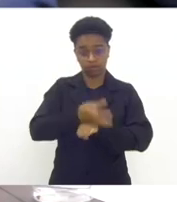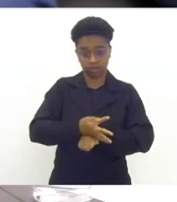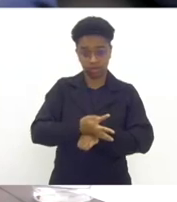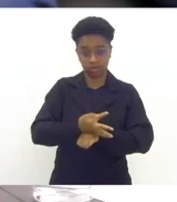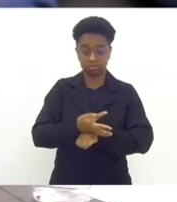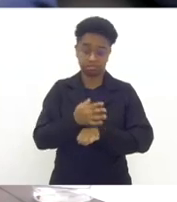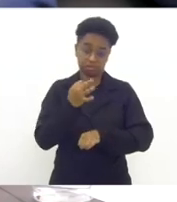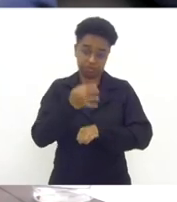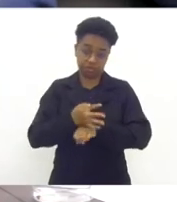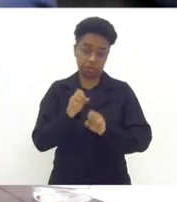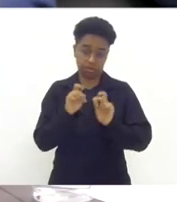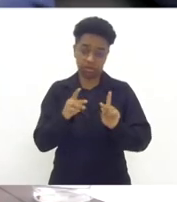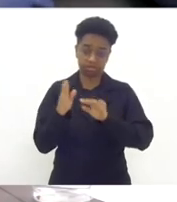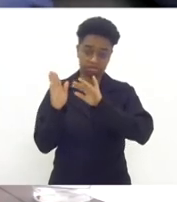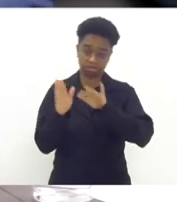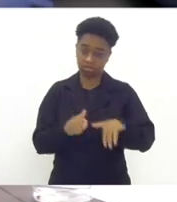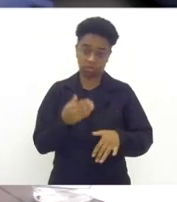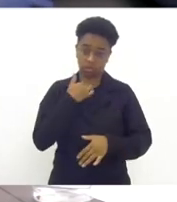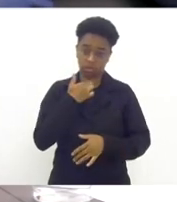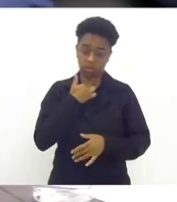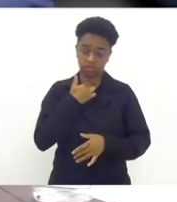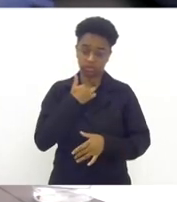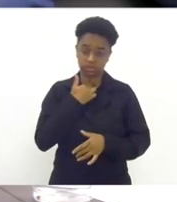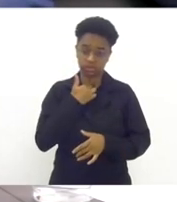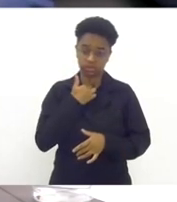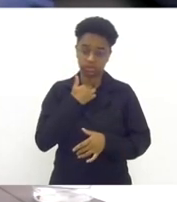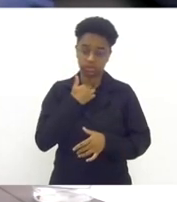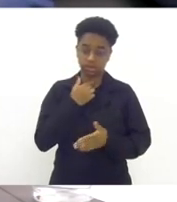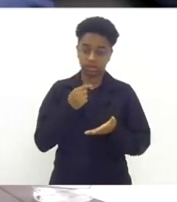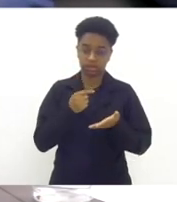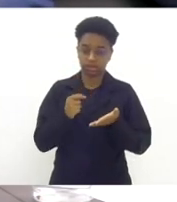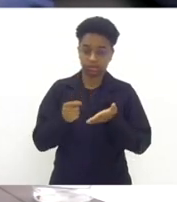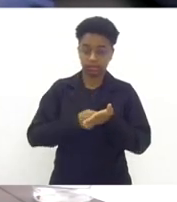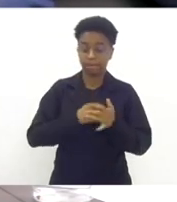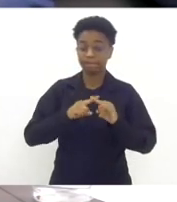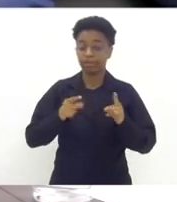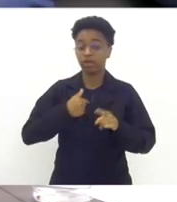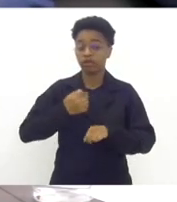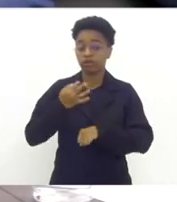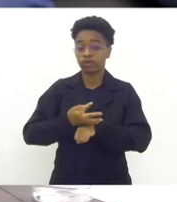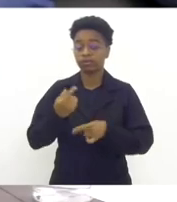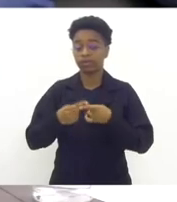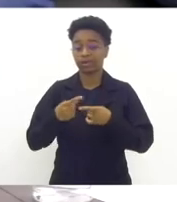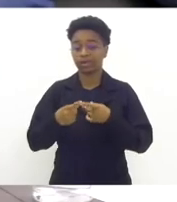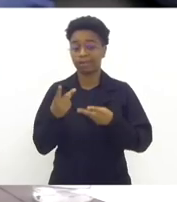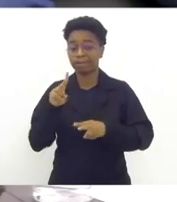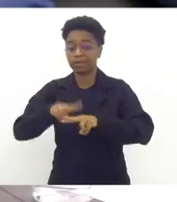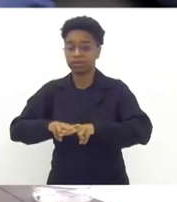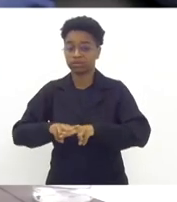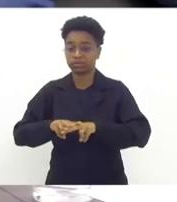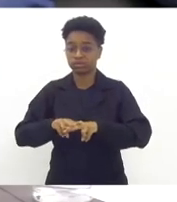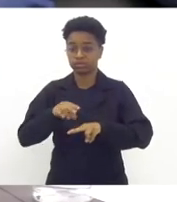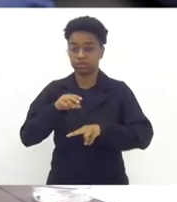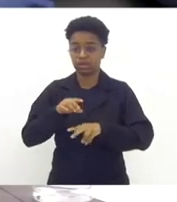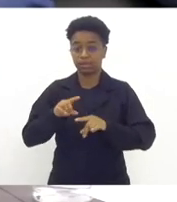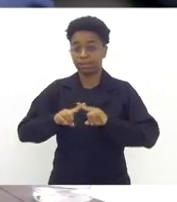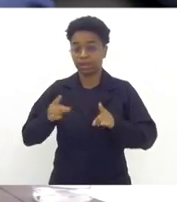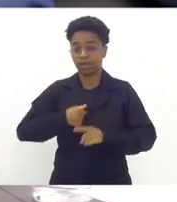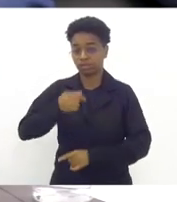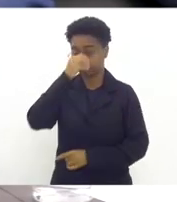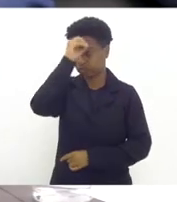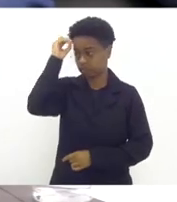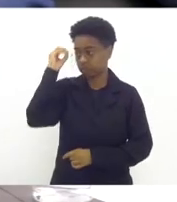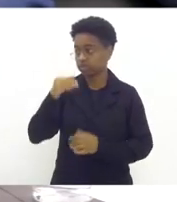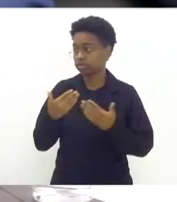é falta e falta não merece remarcação. Porém, eu faltei uma etapa porque eu estava preso. Preso por algo que eu não fiz.